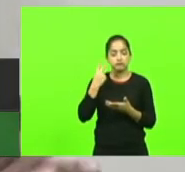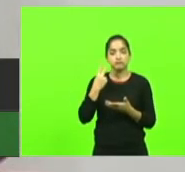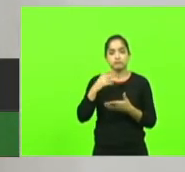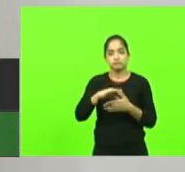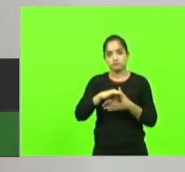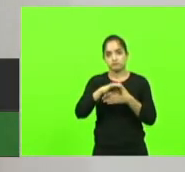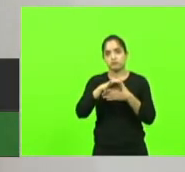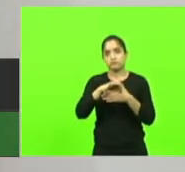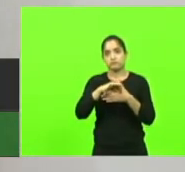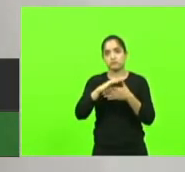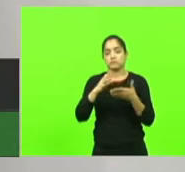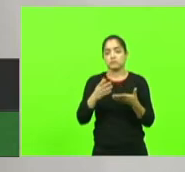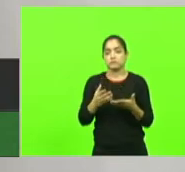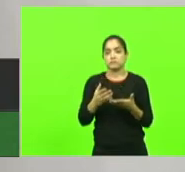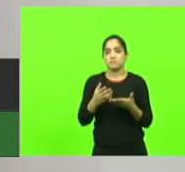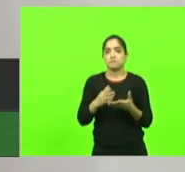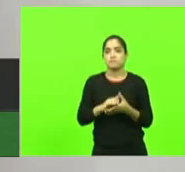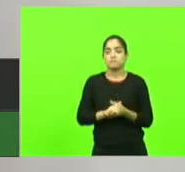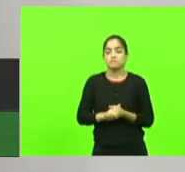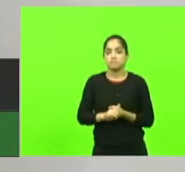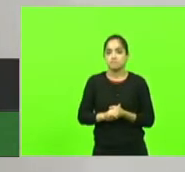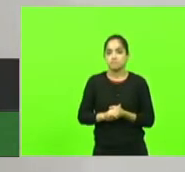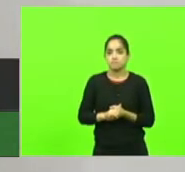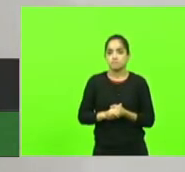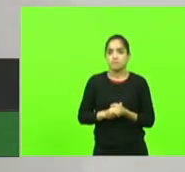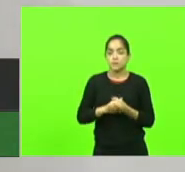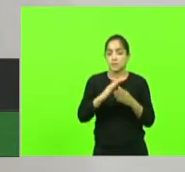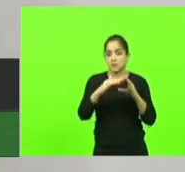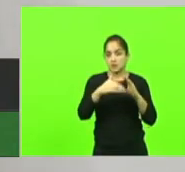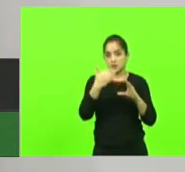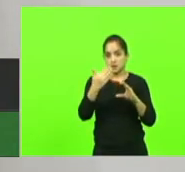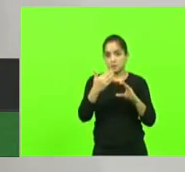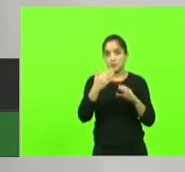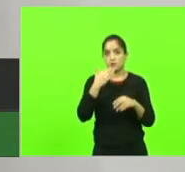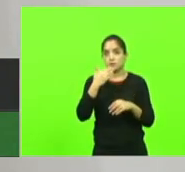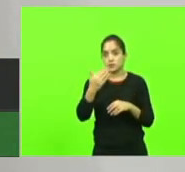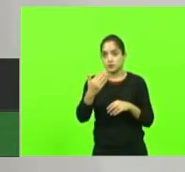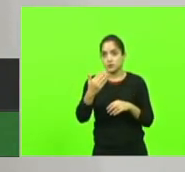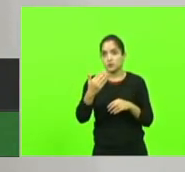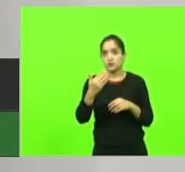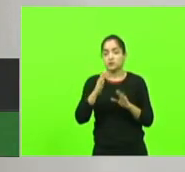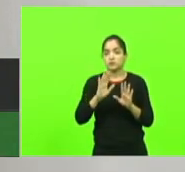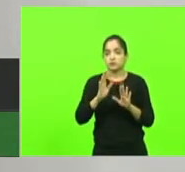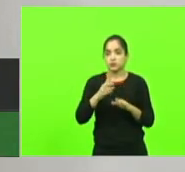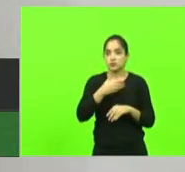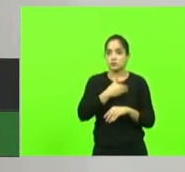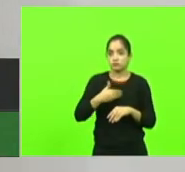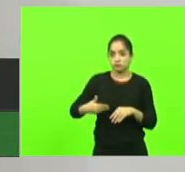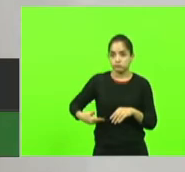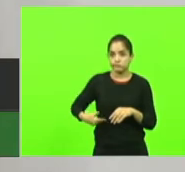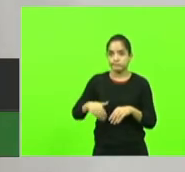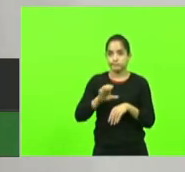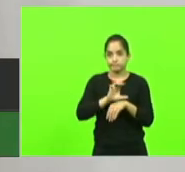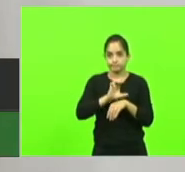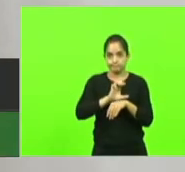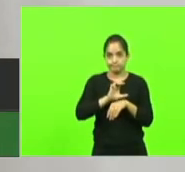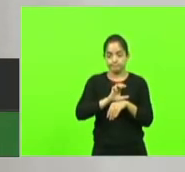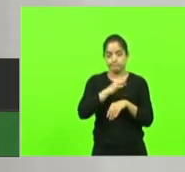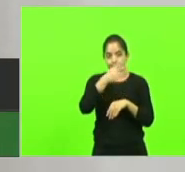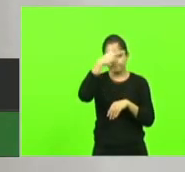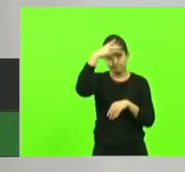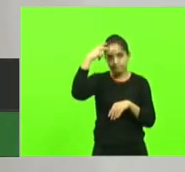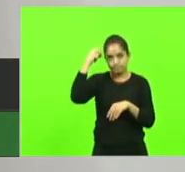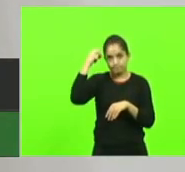liderança, e que encaminhou um pedido que já veio ao governo do Estado, através da Prefeitura